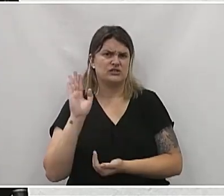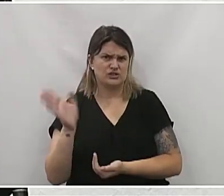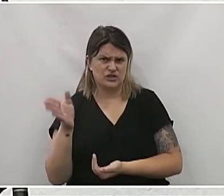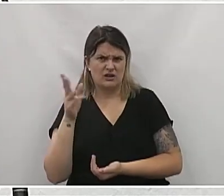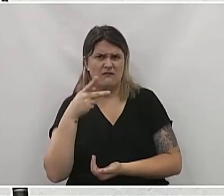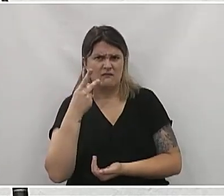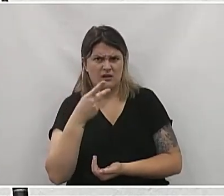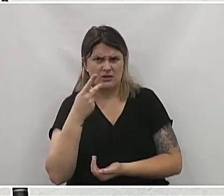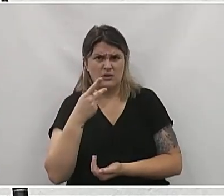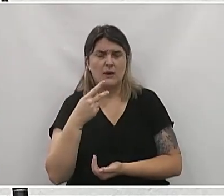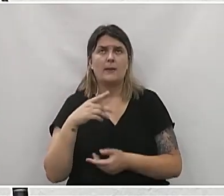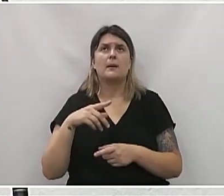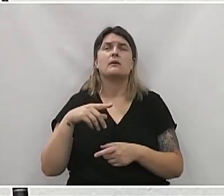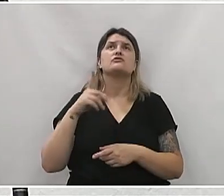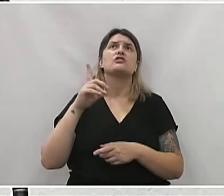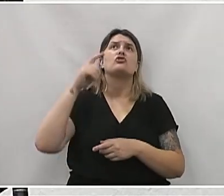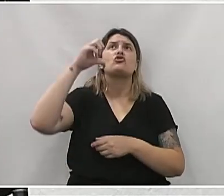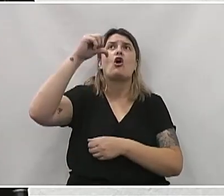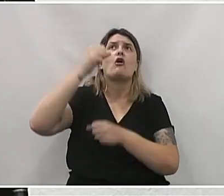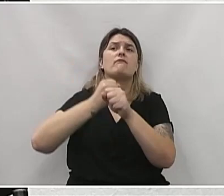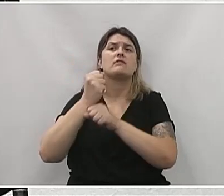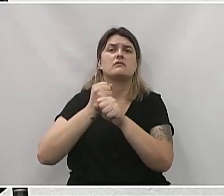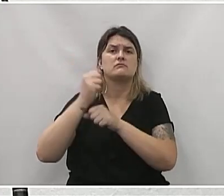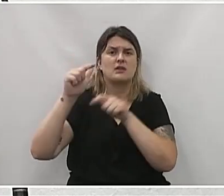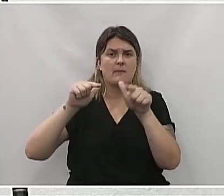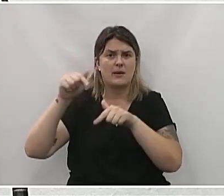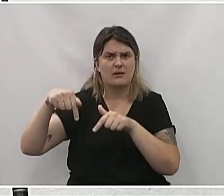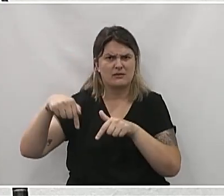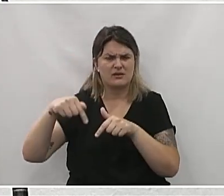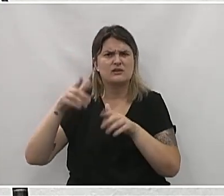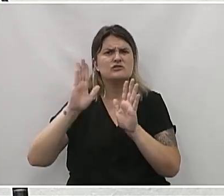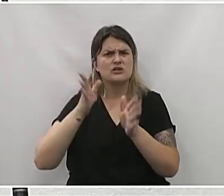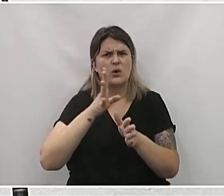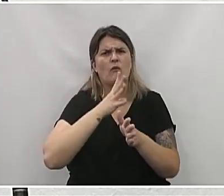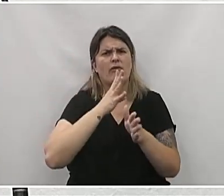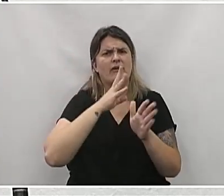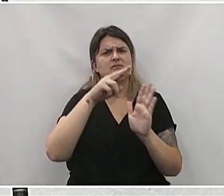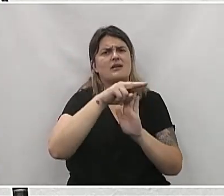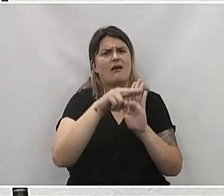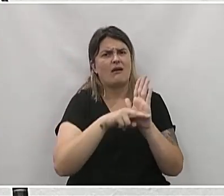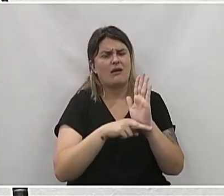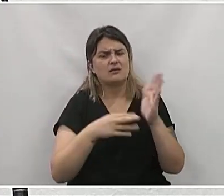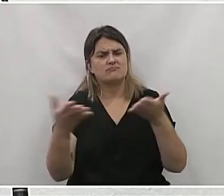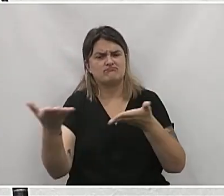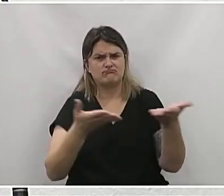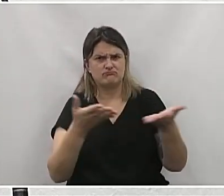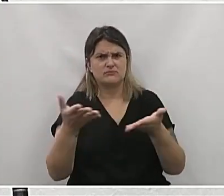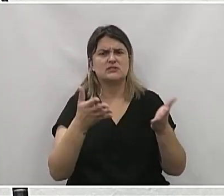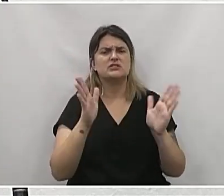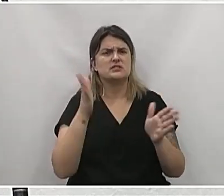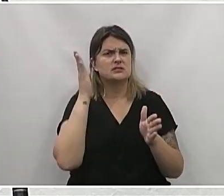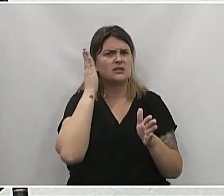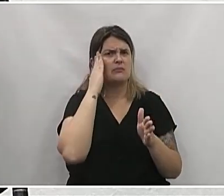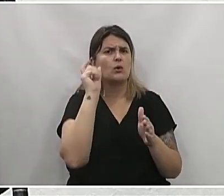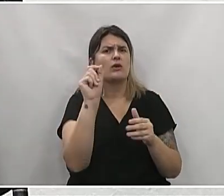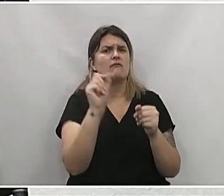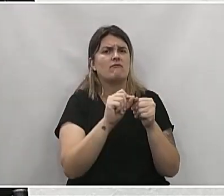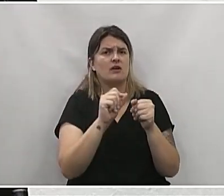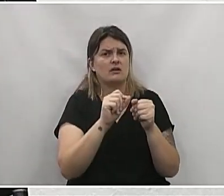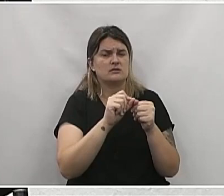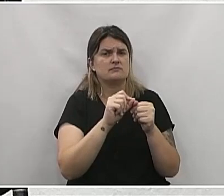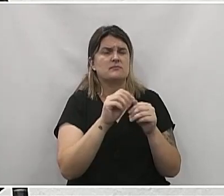aqui, já são mais de 9 anos dentro da Câmara de Vereadores, os trâmites têm que ser cumpridos. Muitas